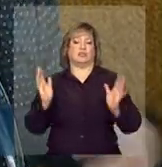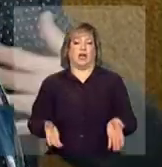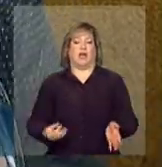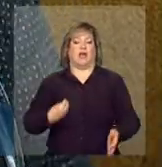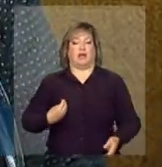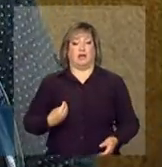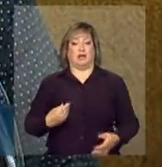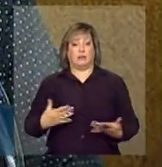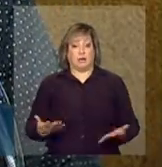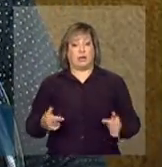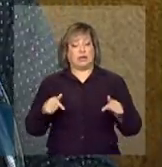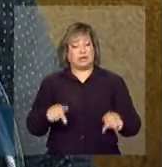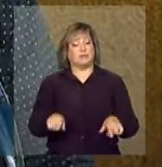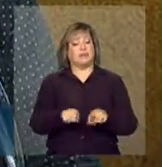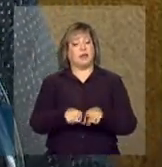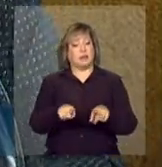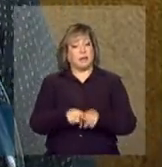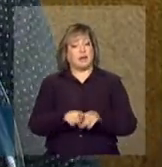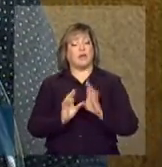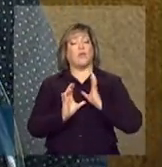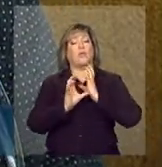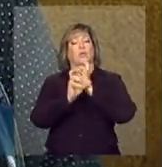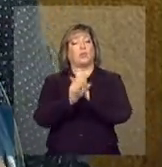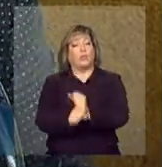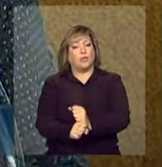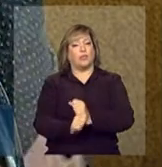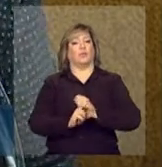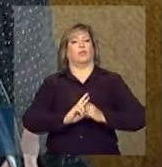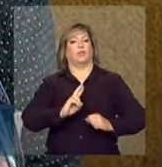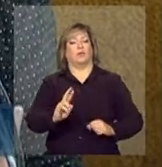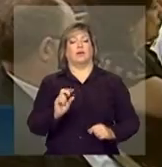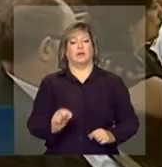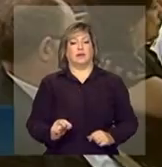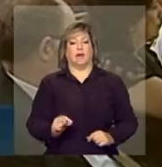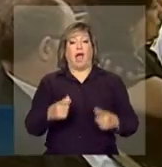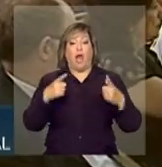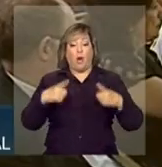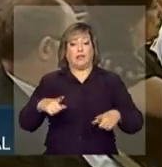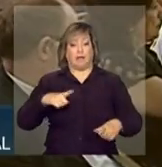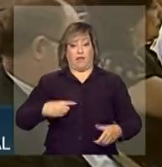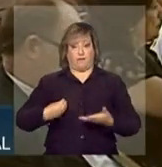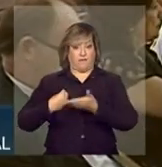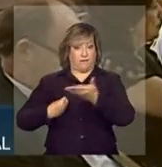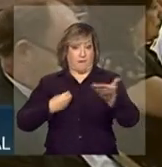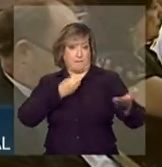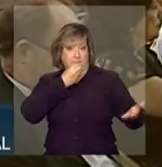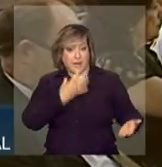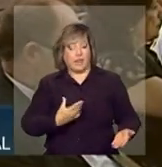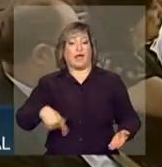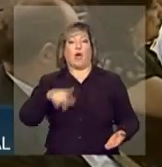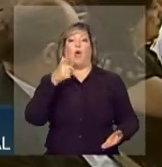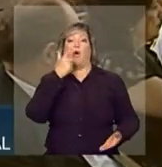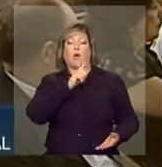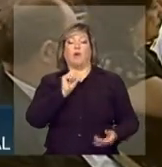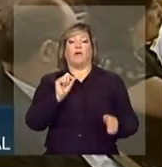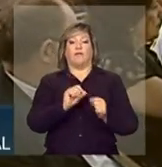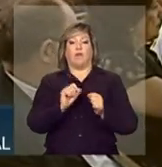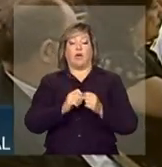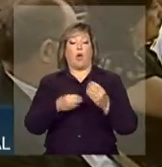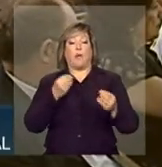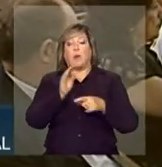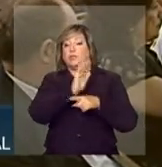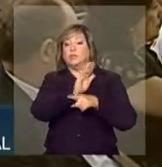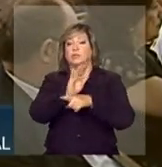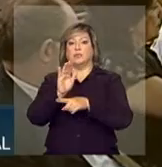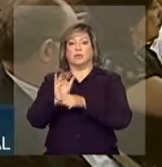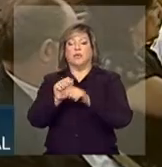Então, isso também é fruto do resultado, né? E onde eles estão funcionando bem, eles têm conseguido se constituir como farol para que a